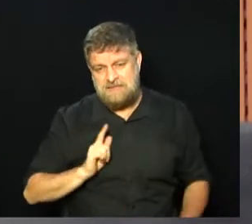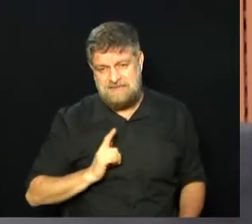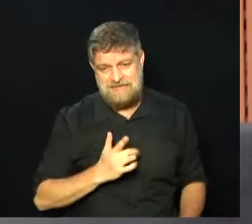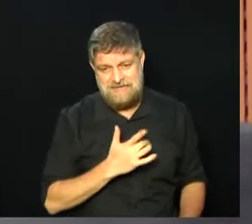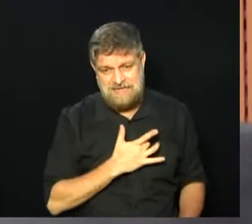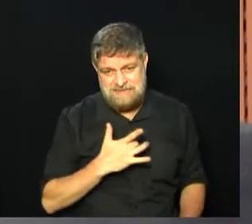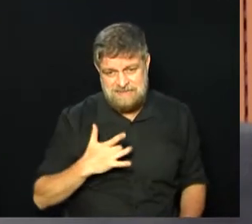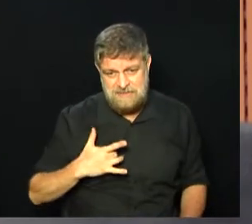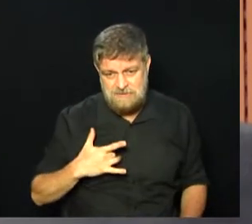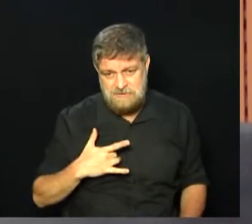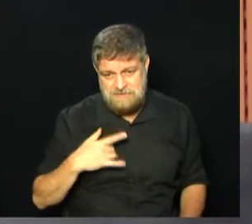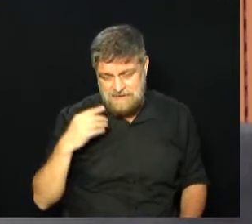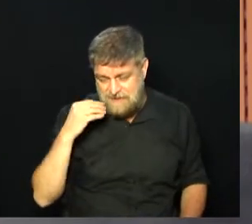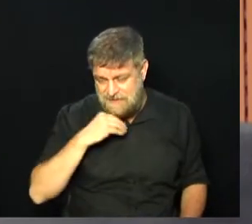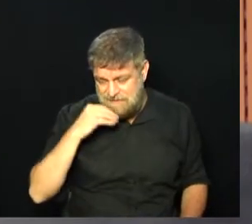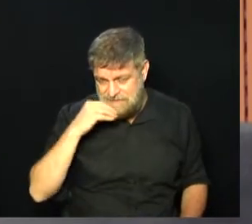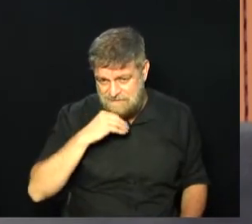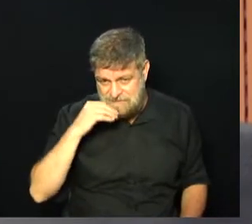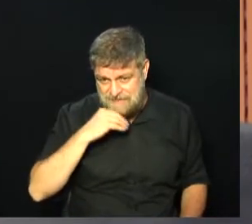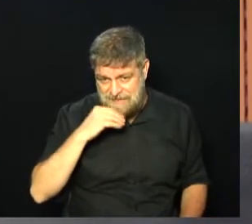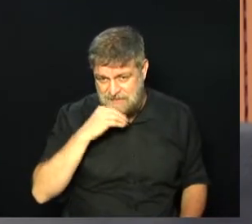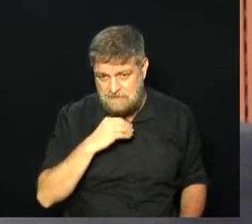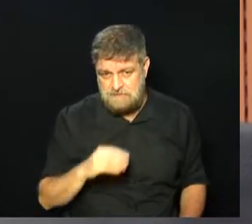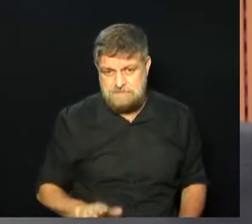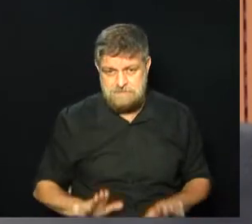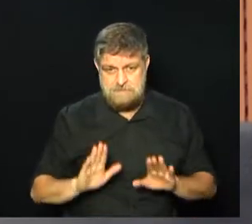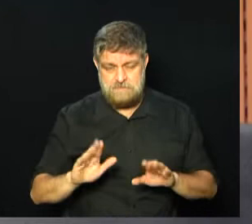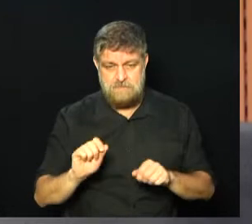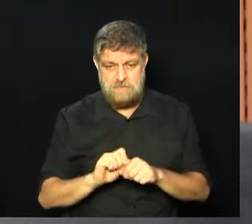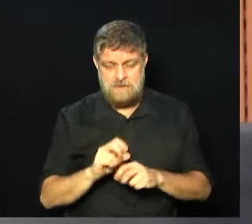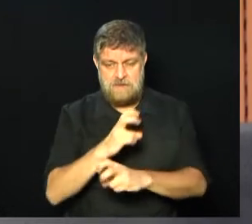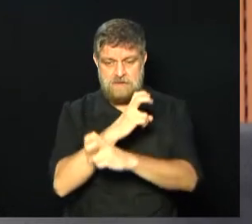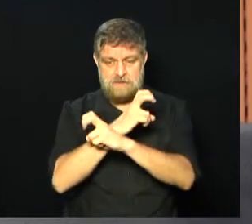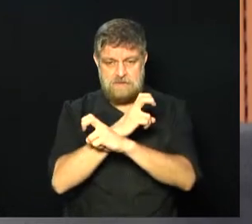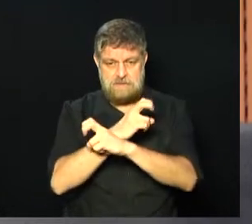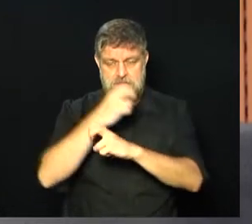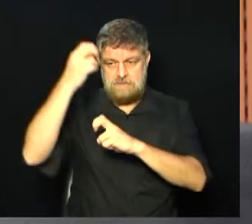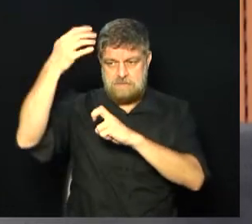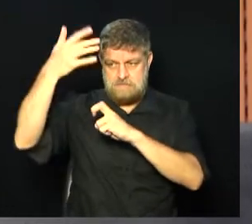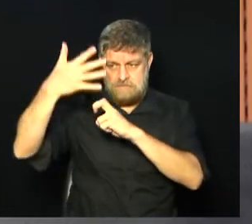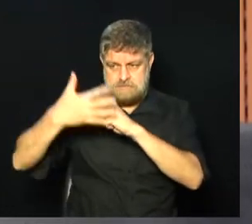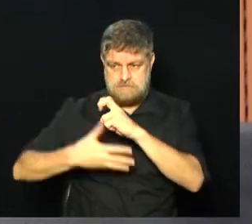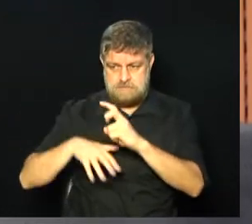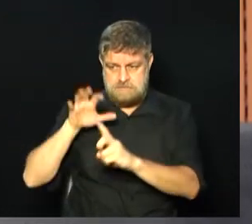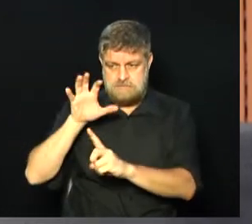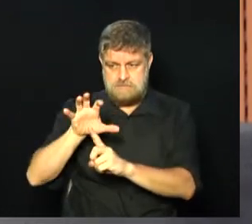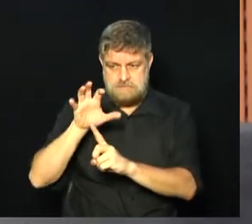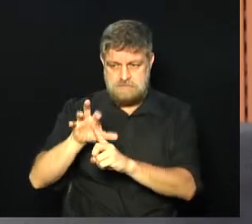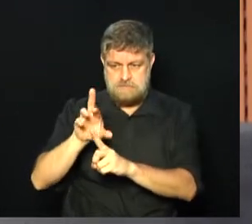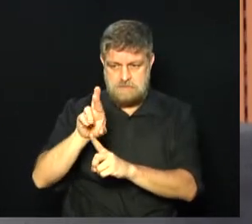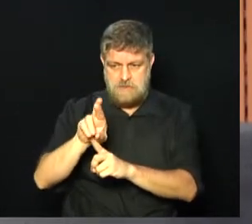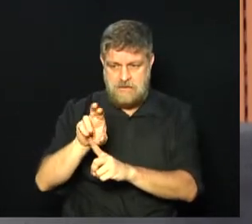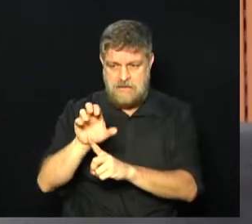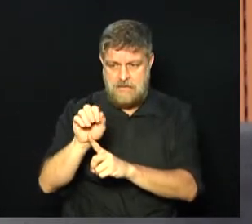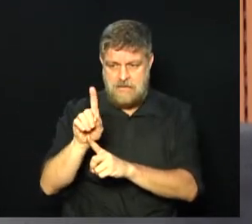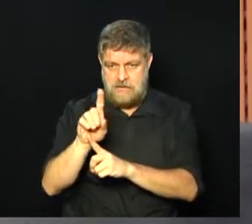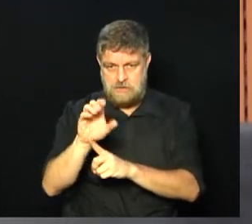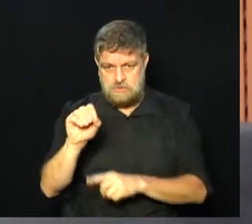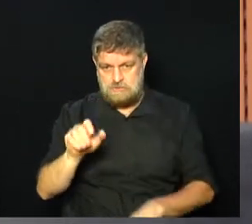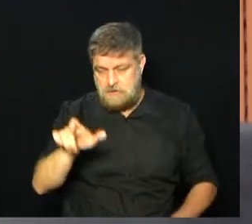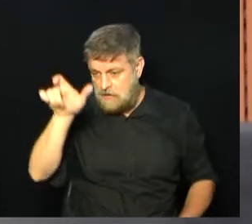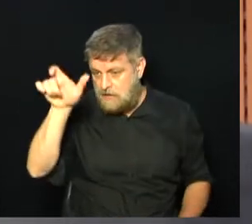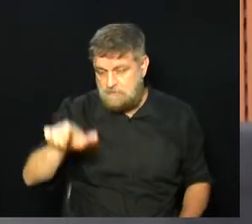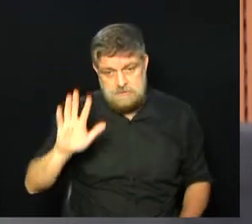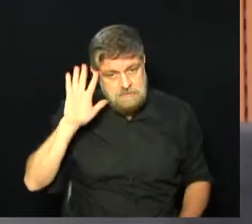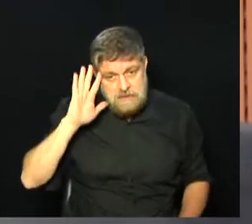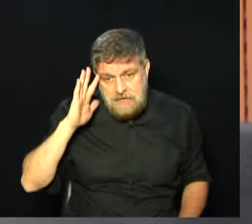geral de saúde mais comprometido, você indica a radioterapia. E no terceiro caso, o paciente resolve.